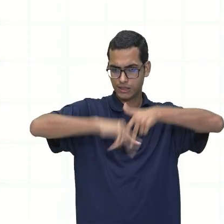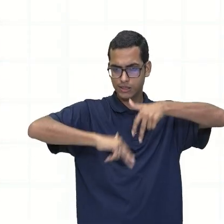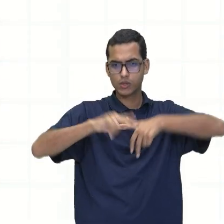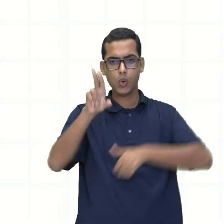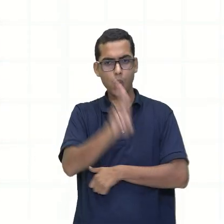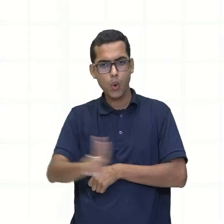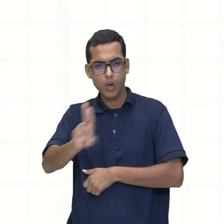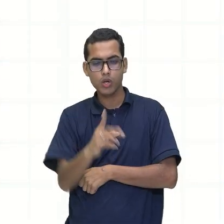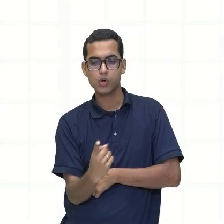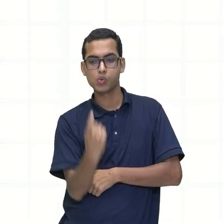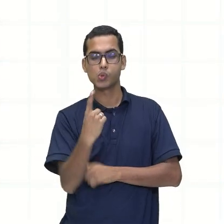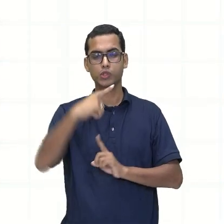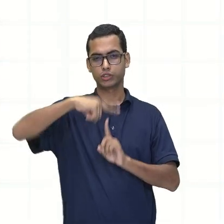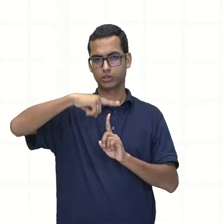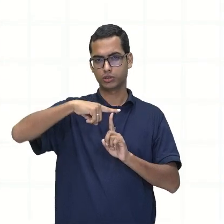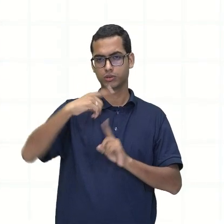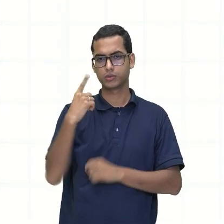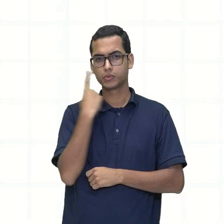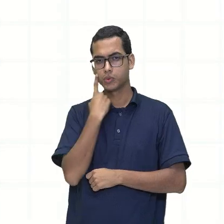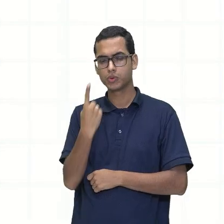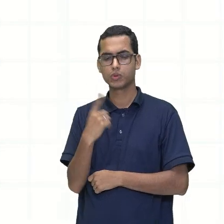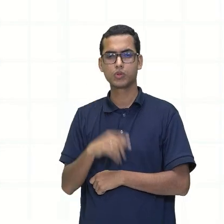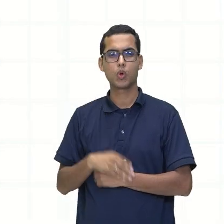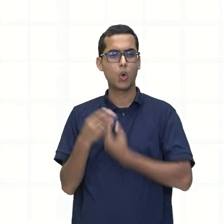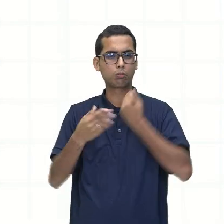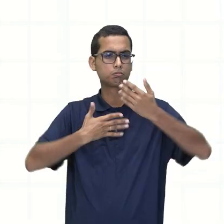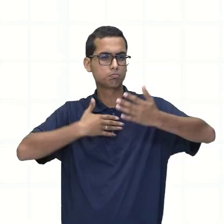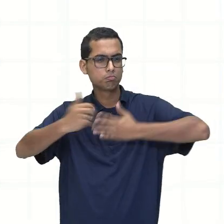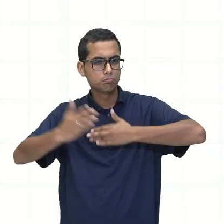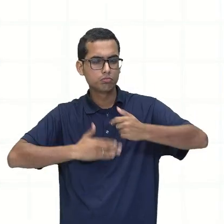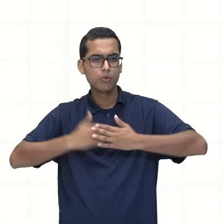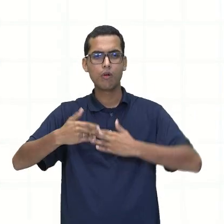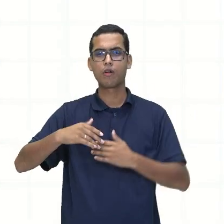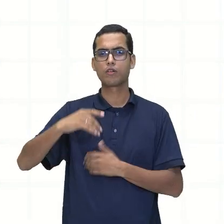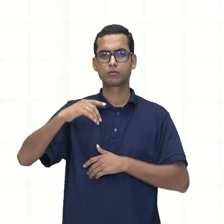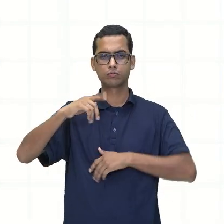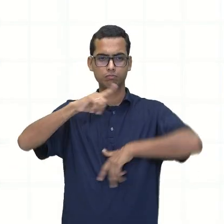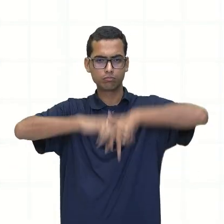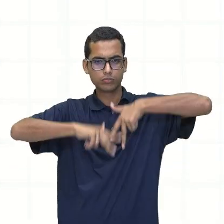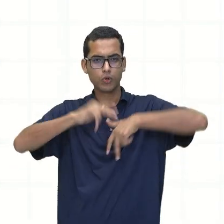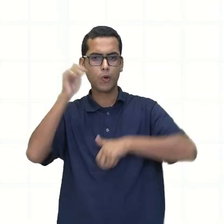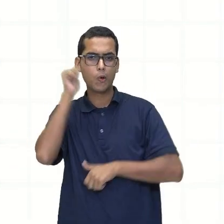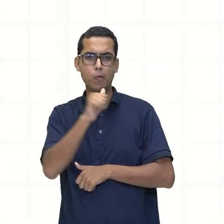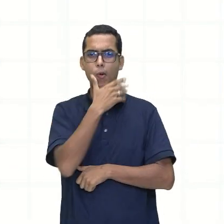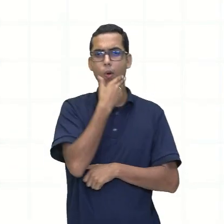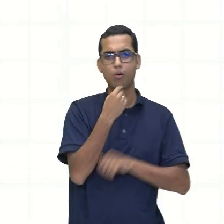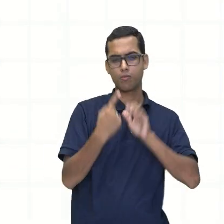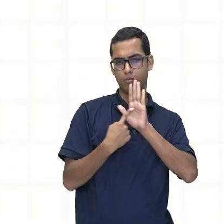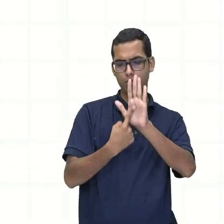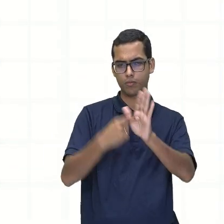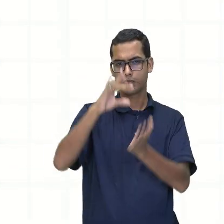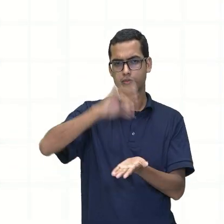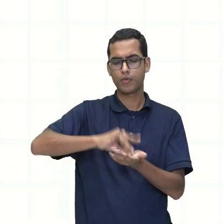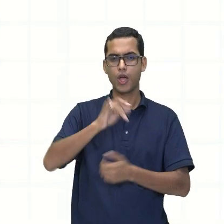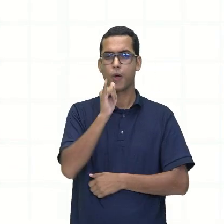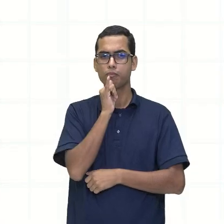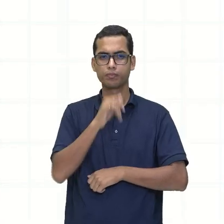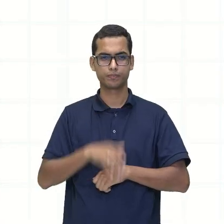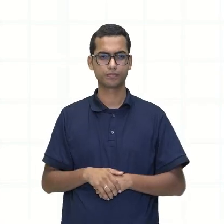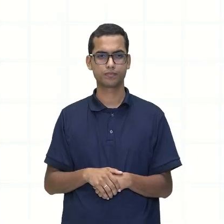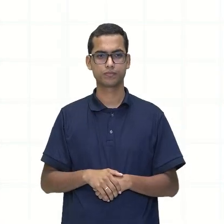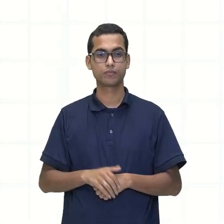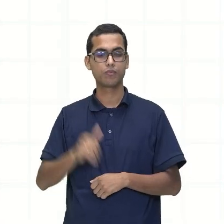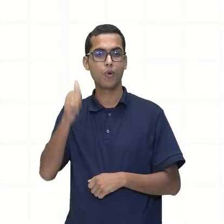os 2 gêneros. Então, não interessa se é feminino ou masculino, vai se apresentar daquela forma. Olha o exemplo aqui, ó.